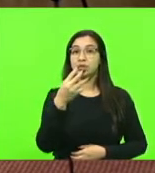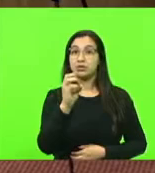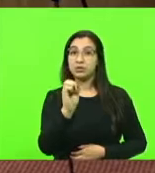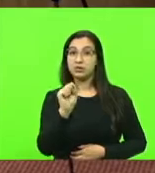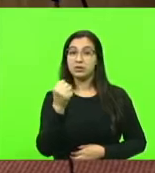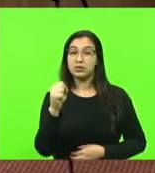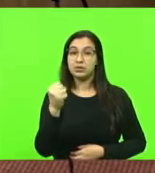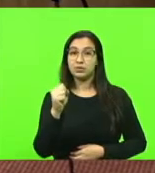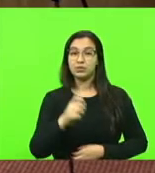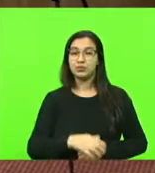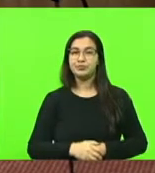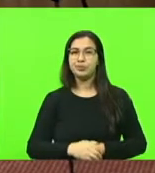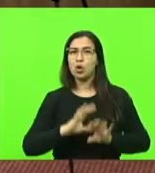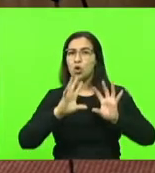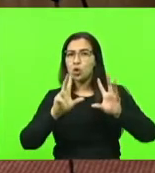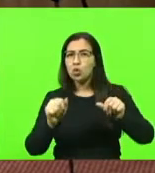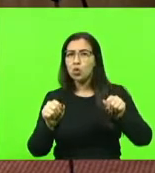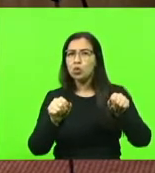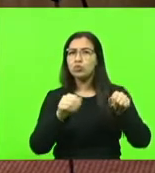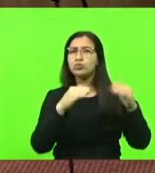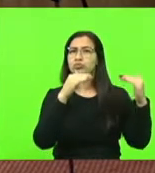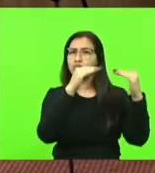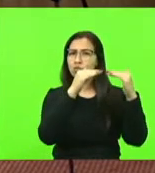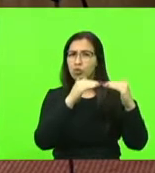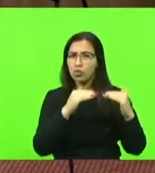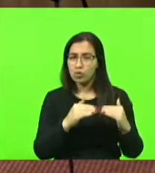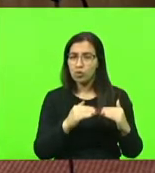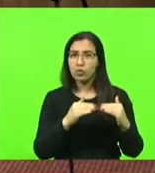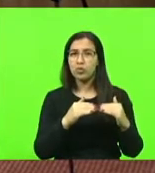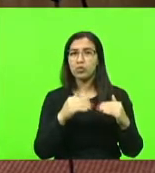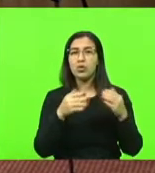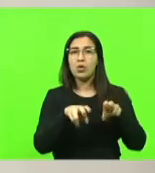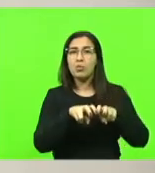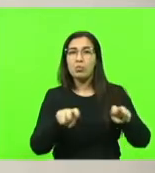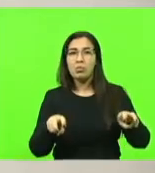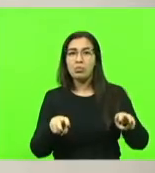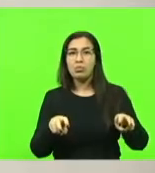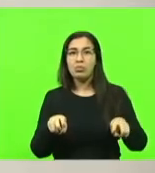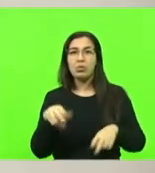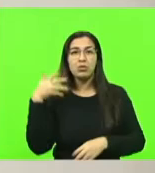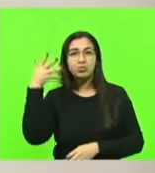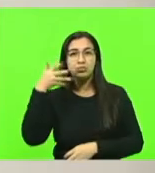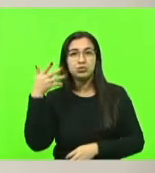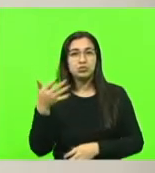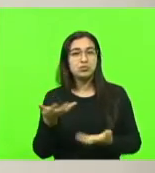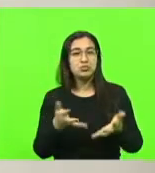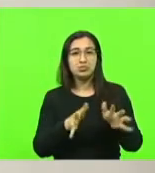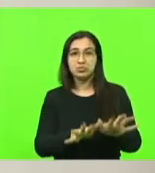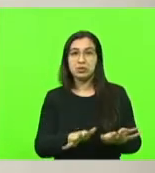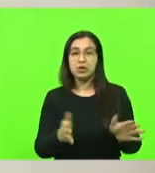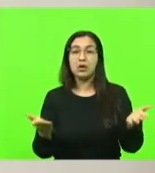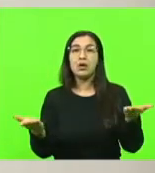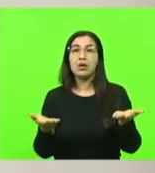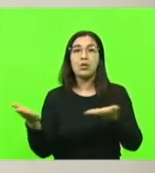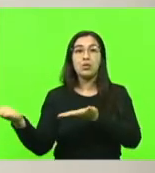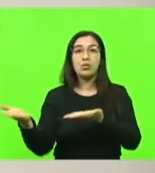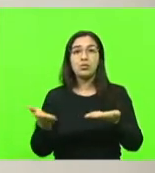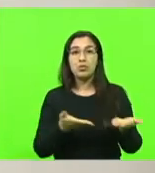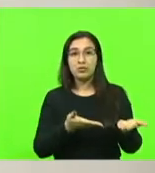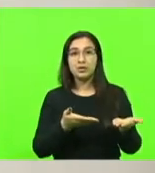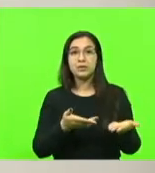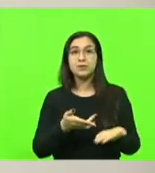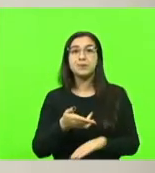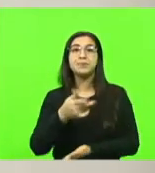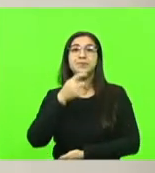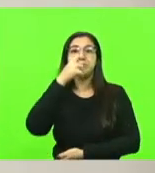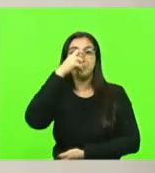acordo, o bloco não fará uso da palavra, mas passou ao deputado Maurício Kudillac. Vossa Excelência será, então, 7 minutos e